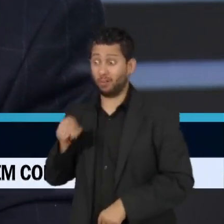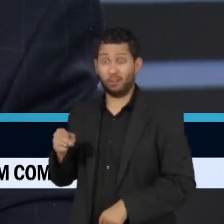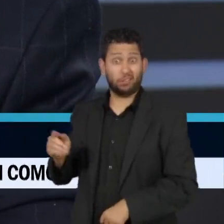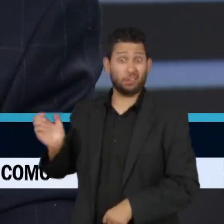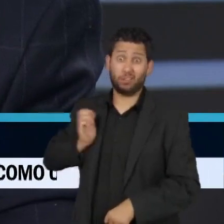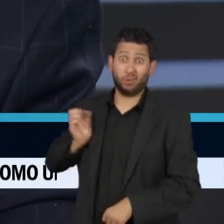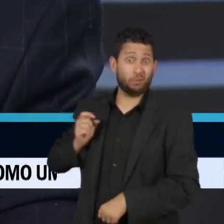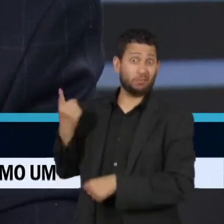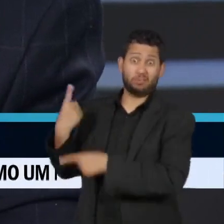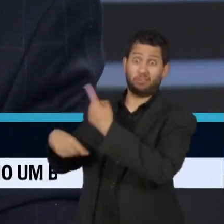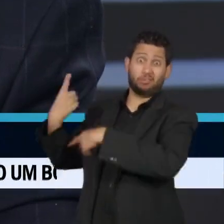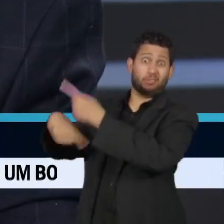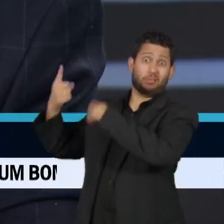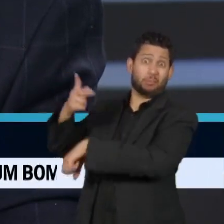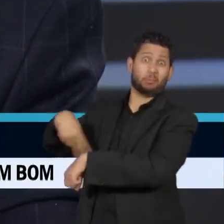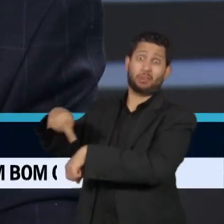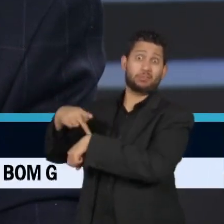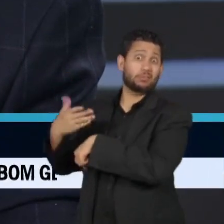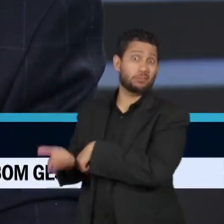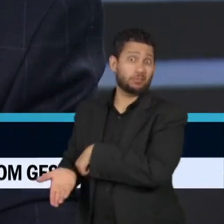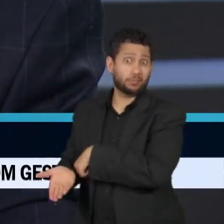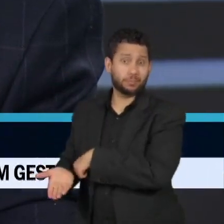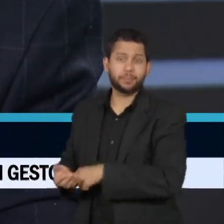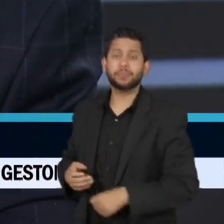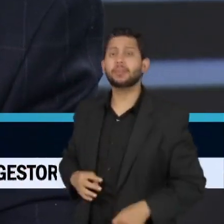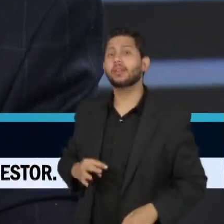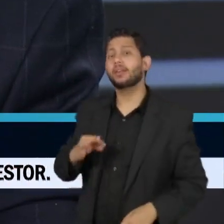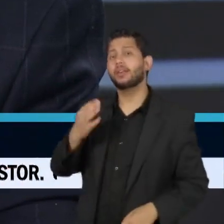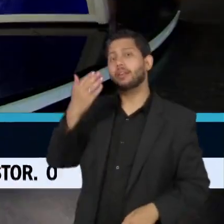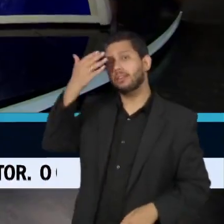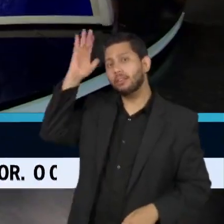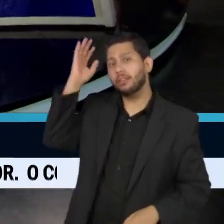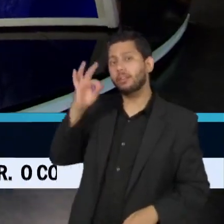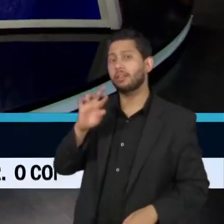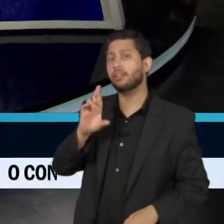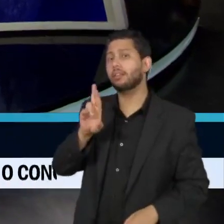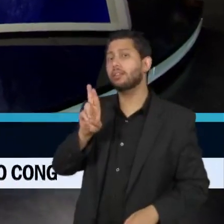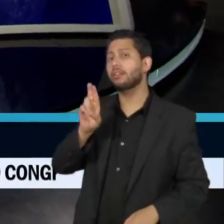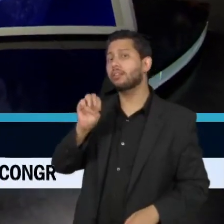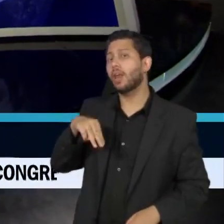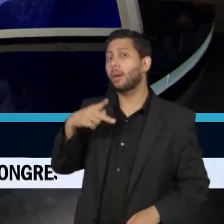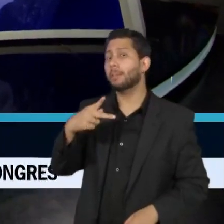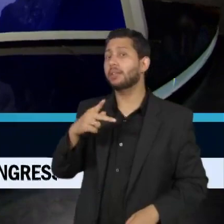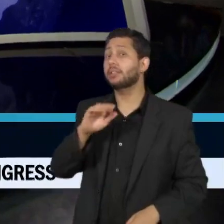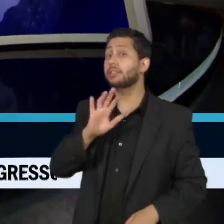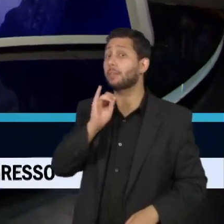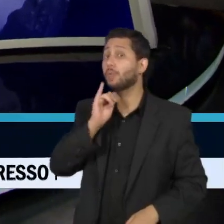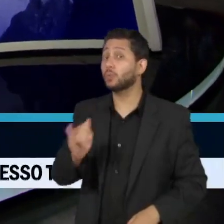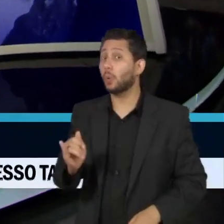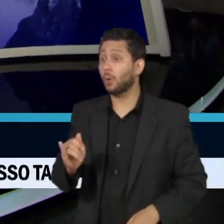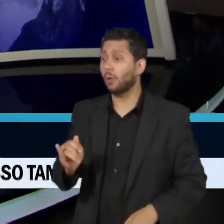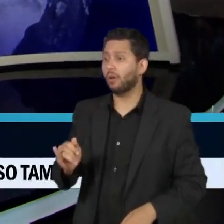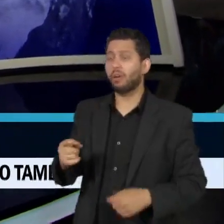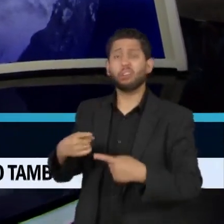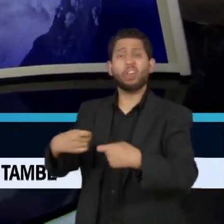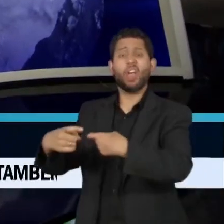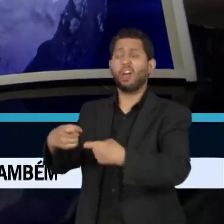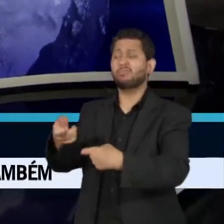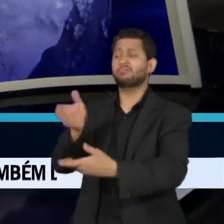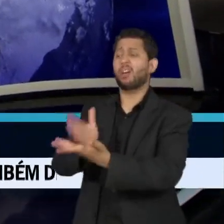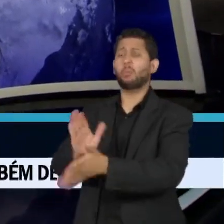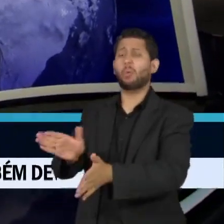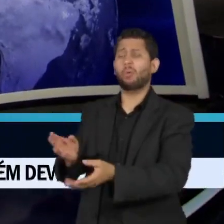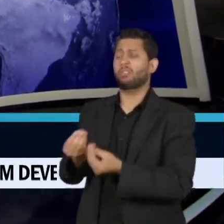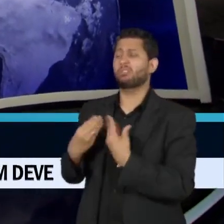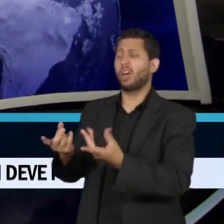né? E a proposta do Trump para a região sempre foi trocar a guerra pela riqueza. Então,